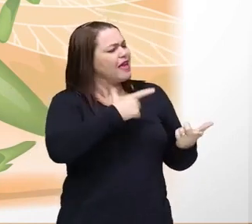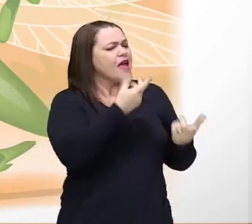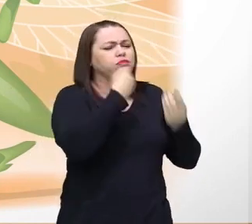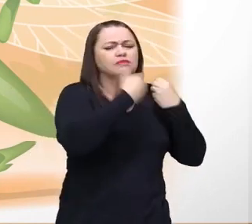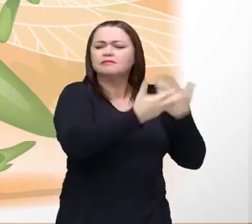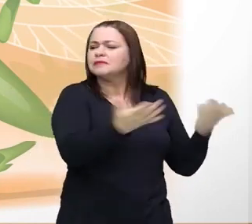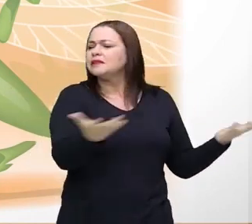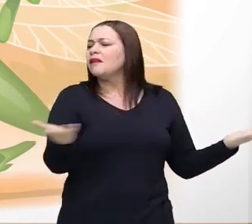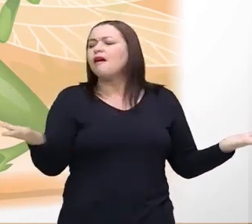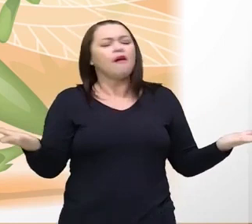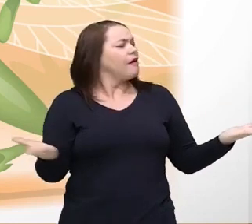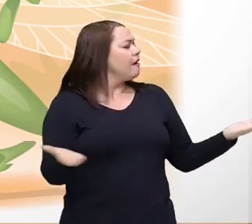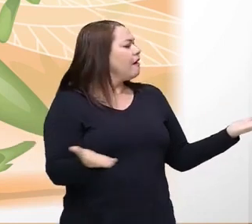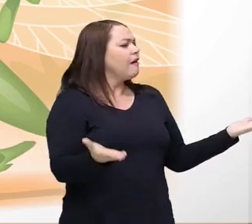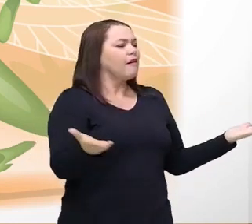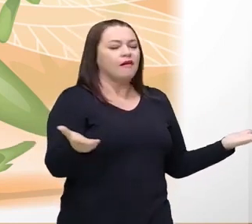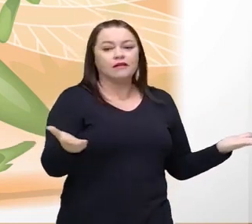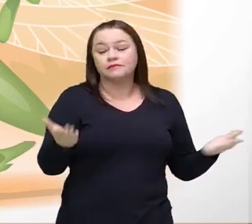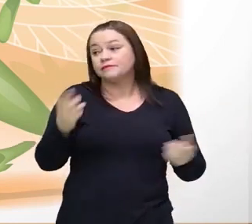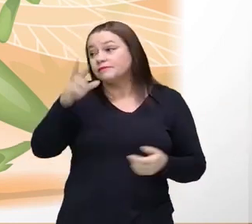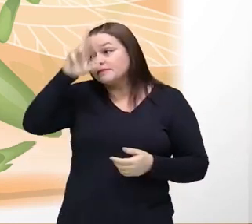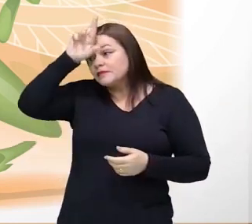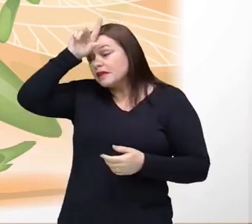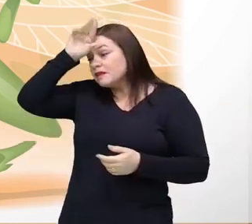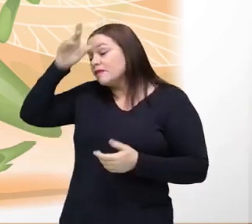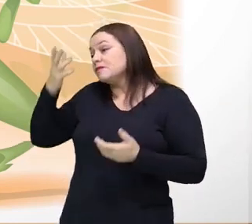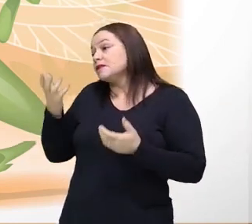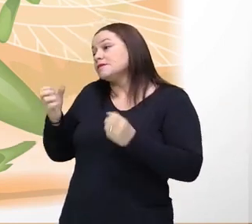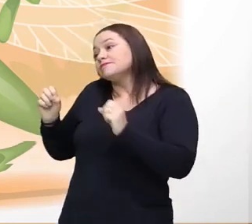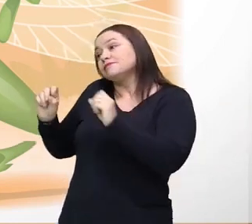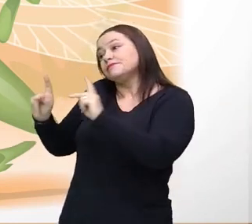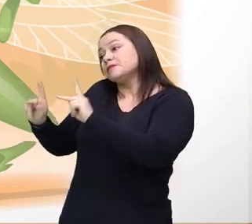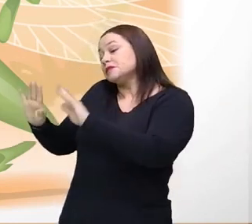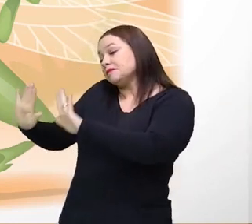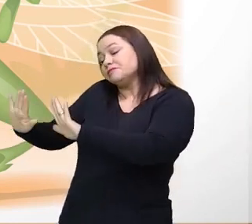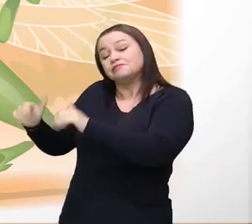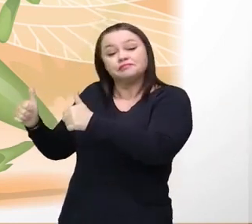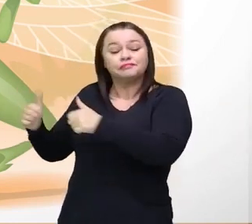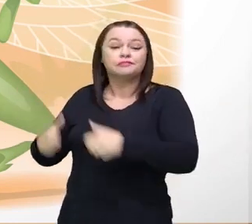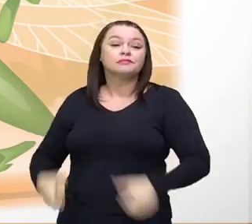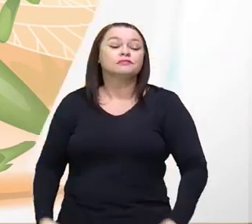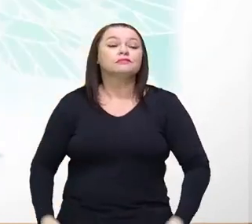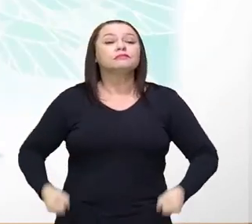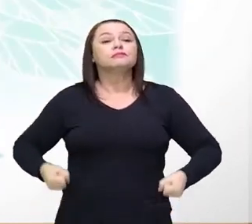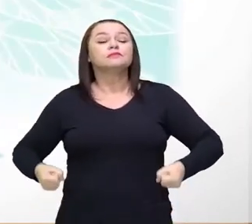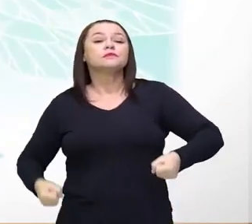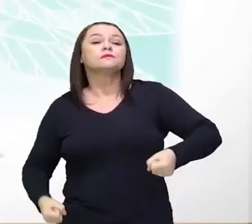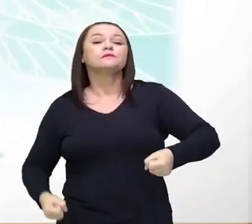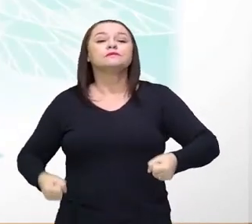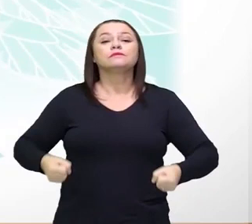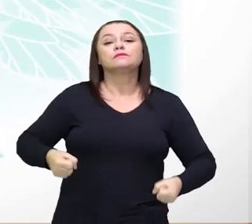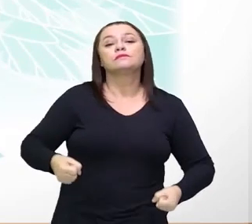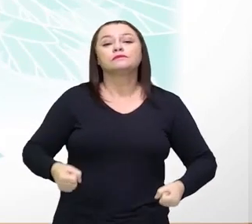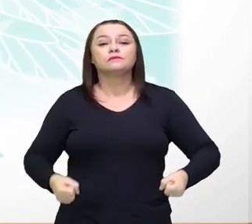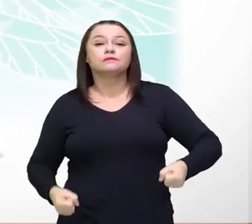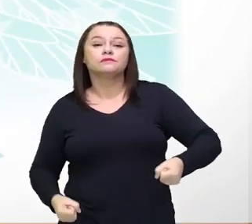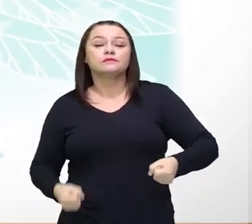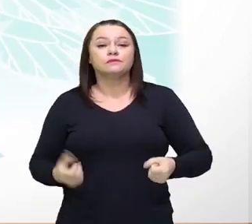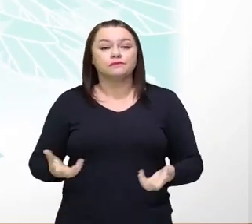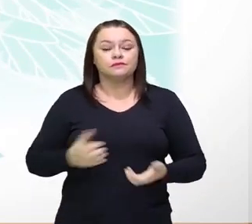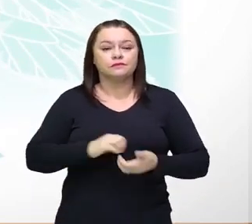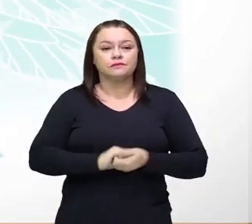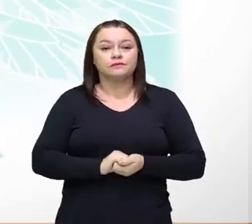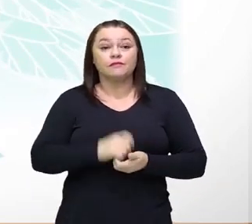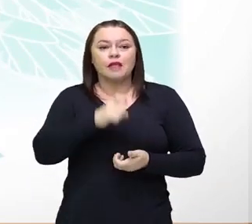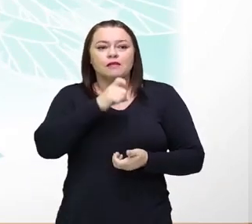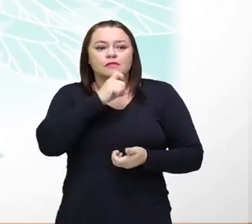enquanto. Mas a formiga não se deixou levar pela conversa da cigarra e continuou seu trabalho. Quando o inverno